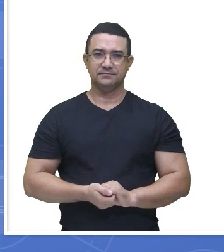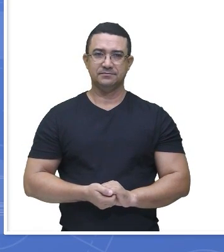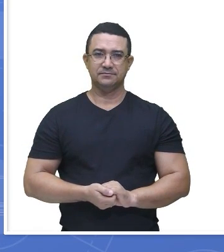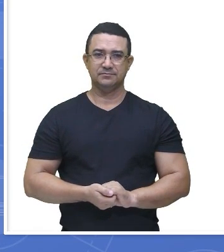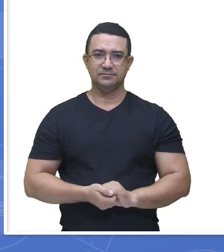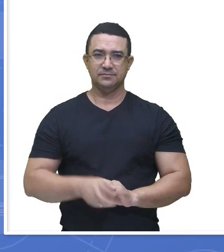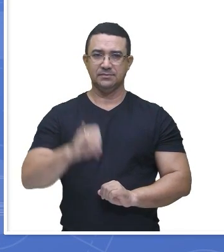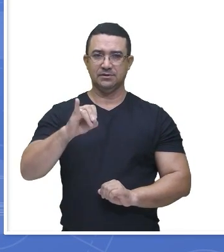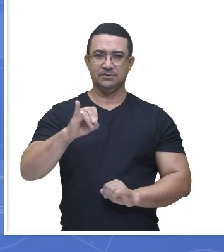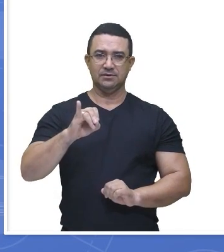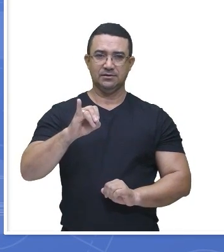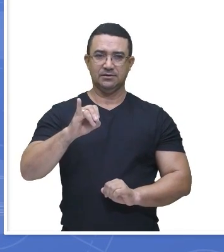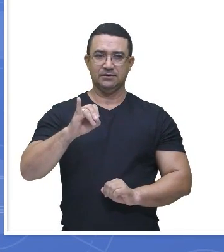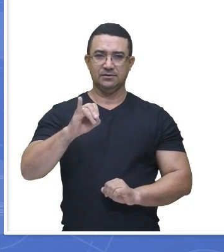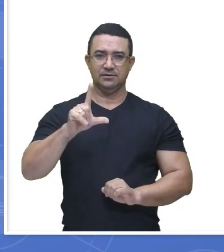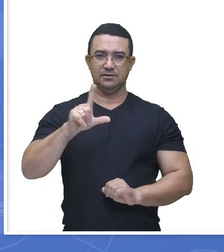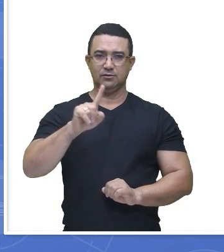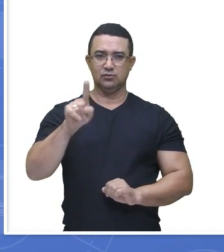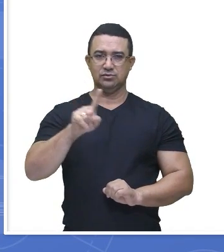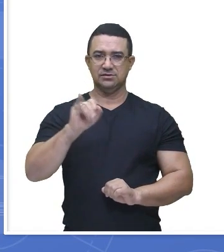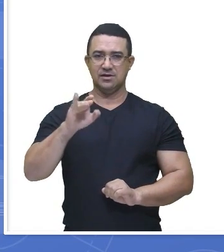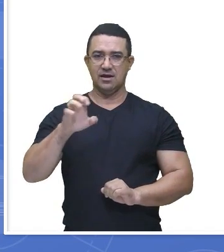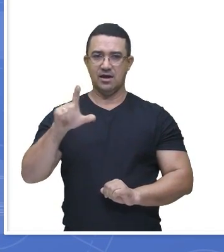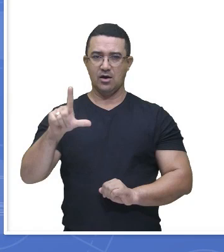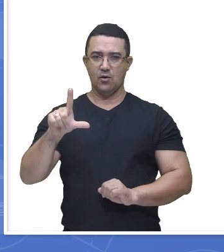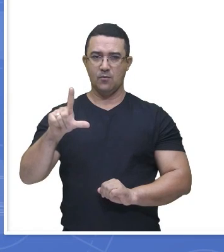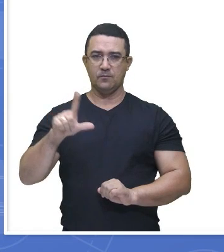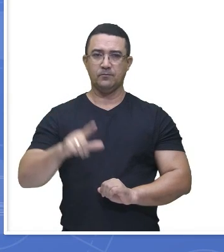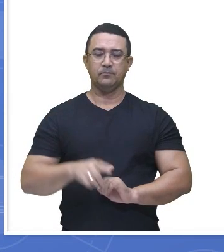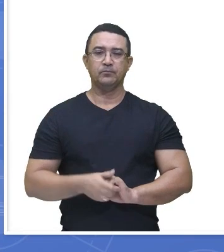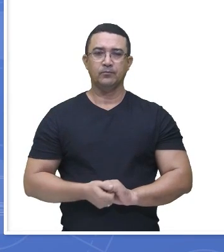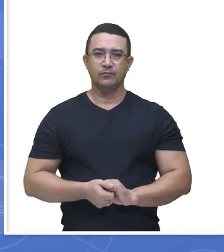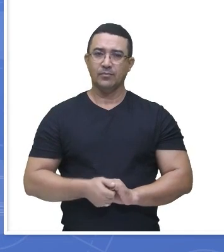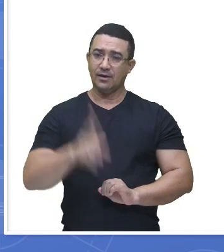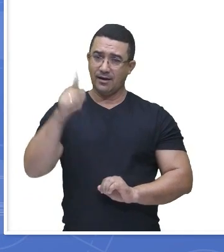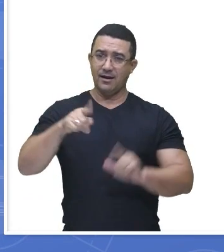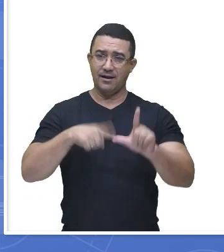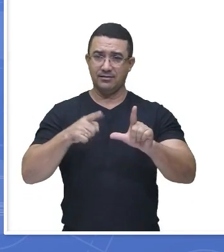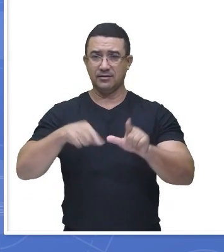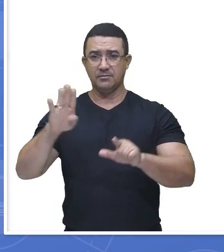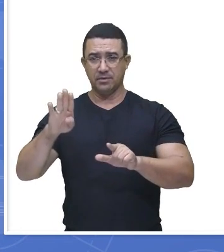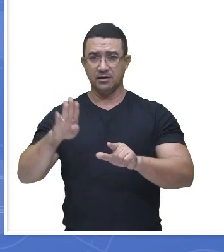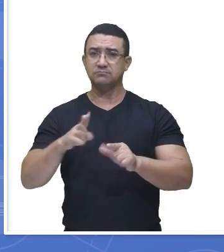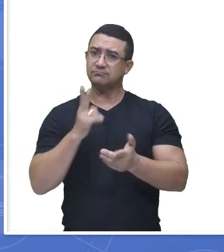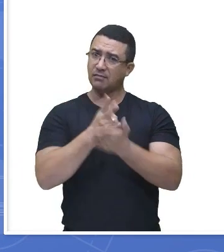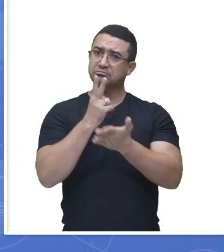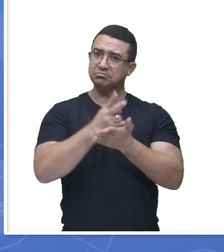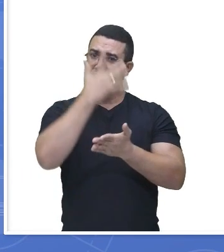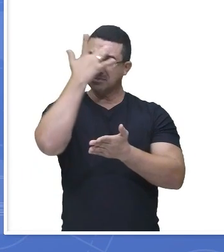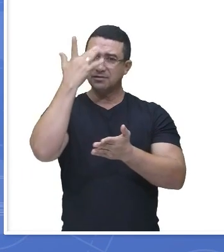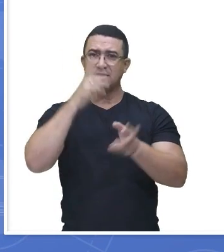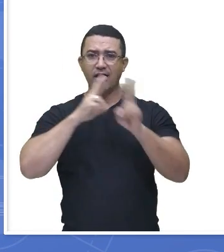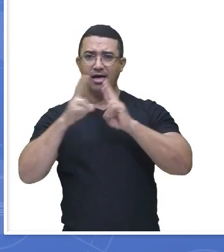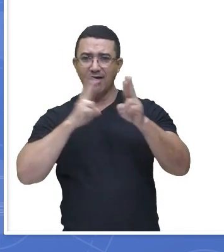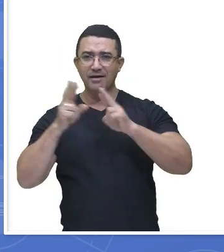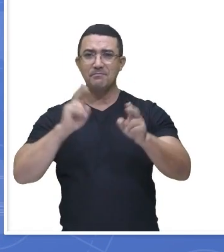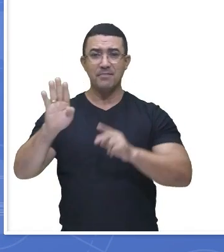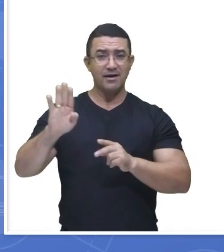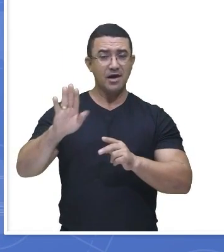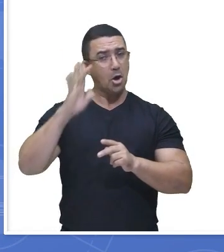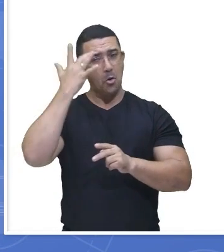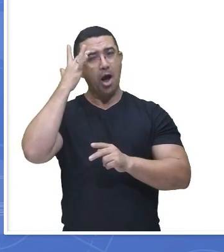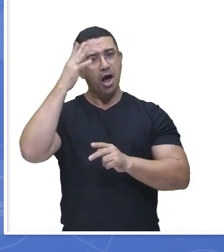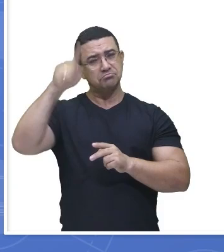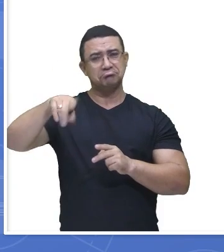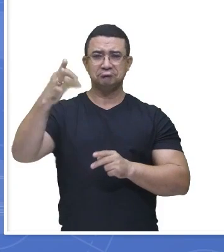Sim, Isiel, acredito, Isiel, né? E a alternativa B, olha, só da B, então acredito que a B realmente deve ser a correta